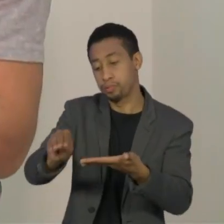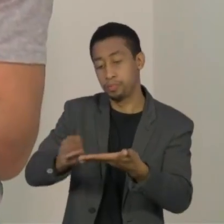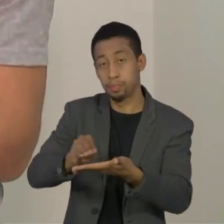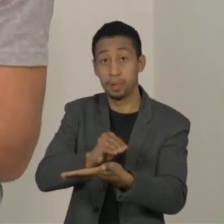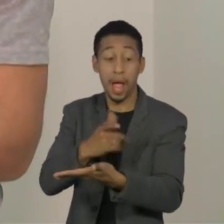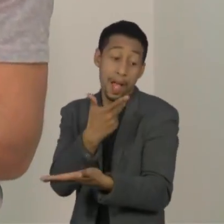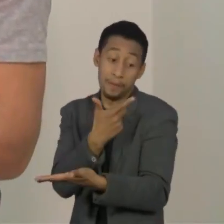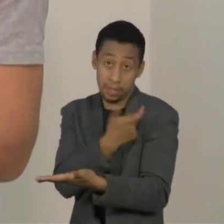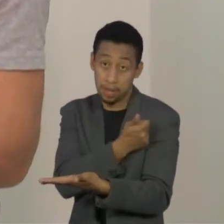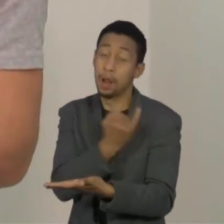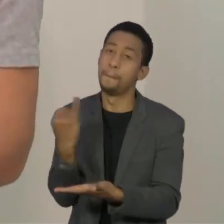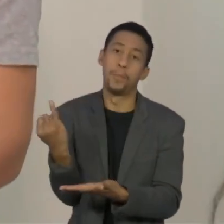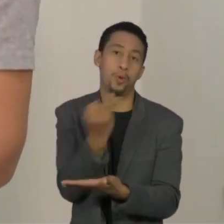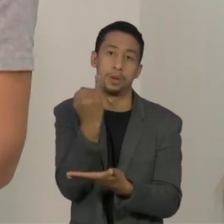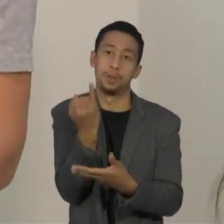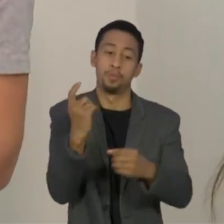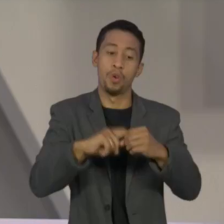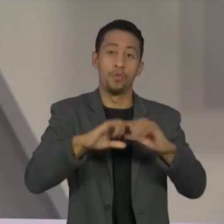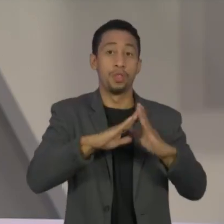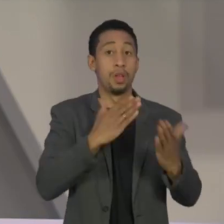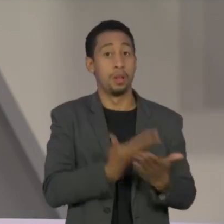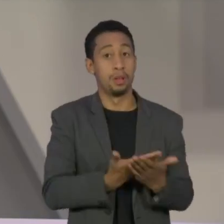gradual de volta às aulas presenciais